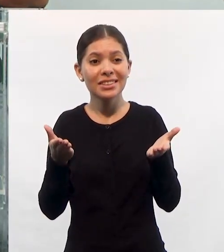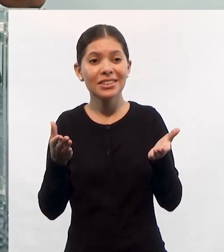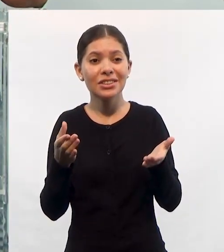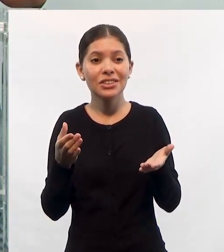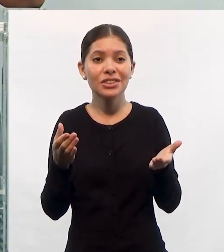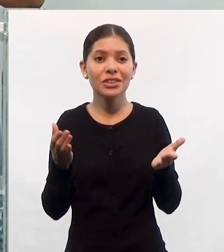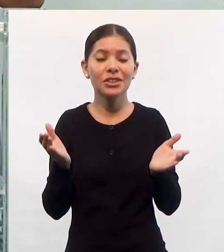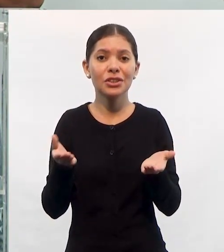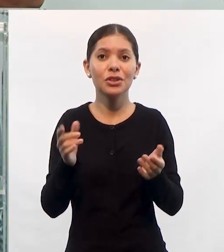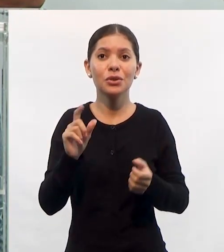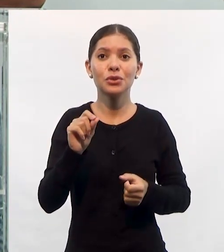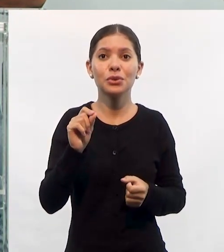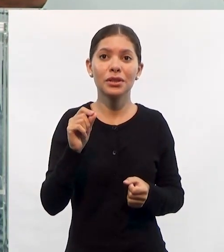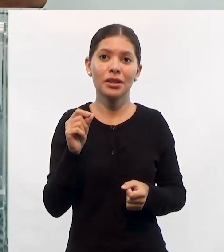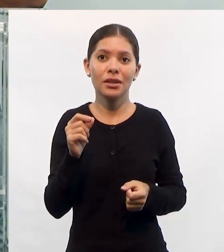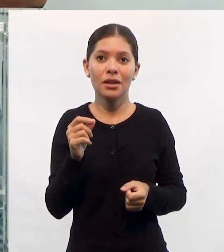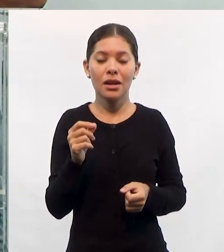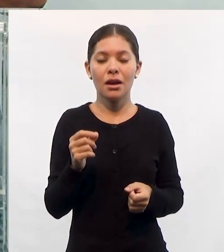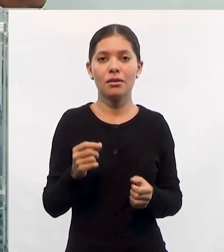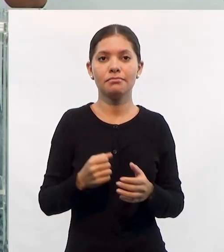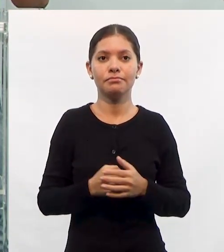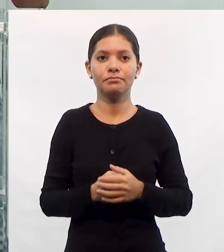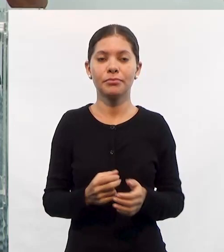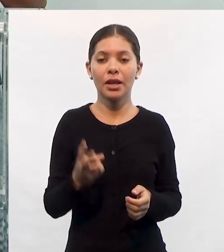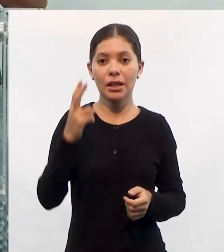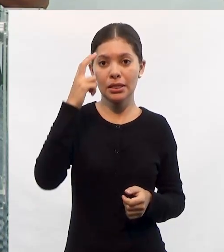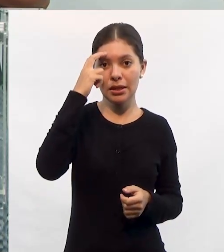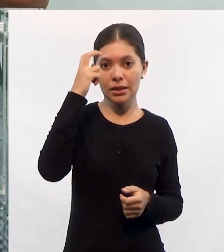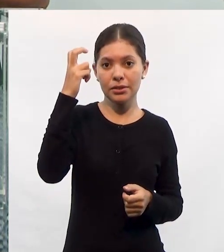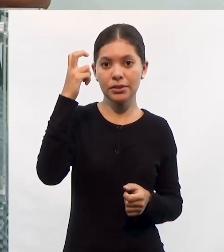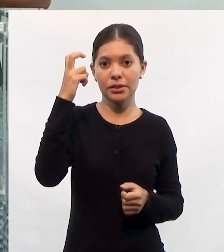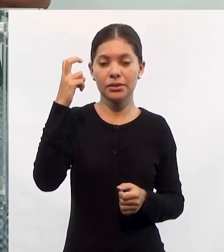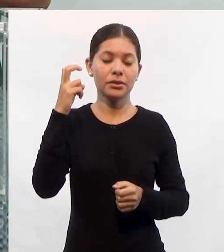exemplo, a inteligência artificial, que ajuda